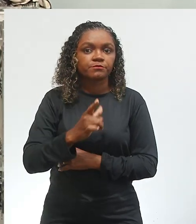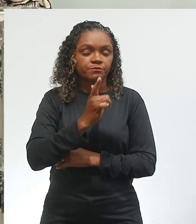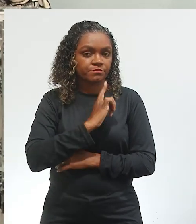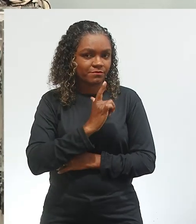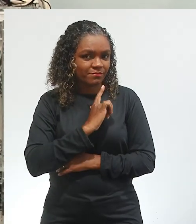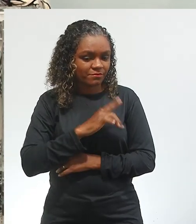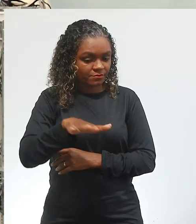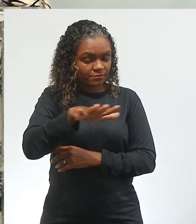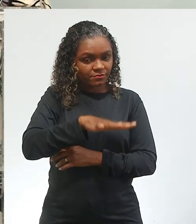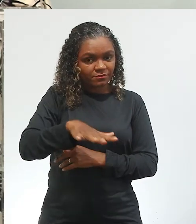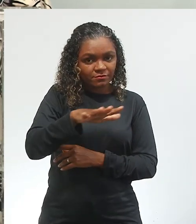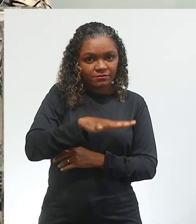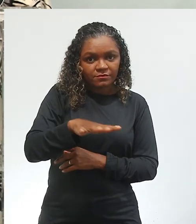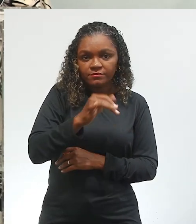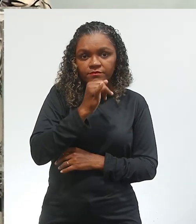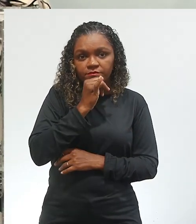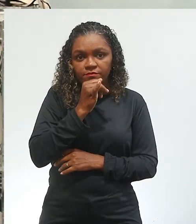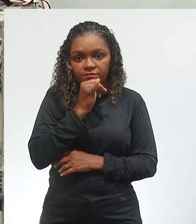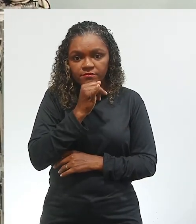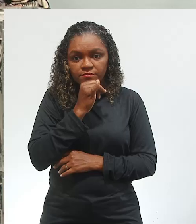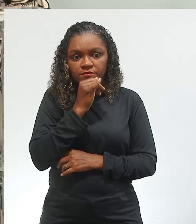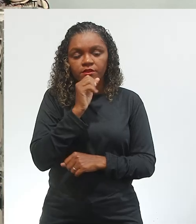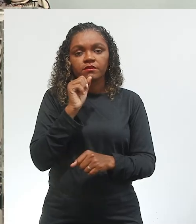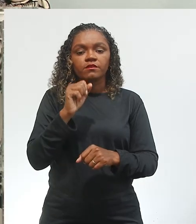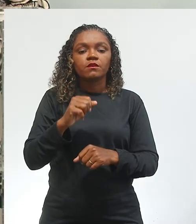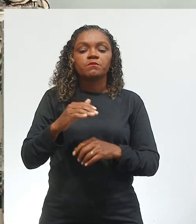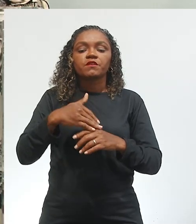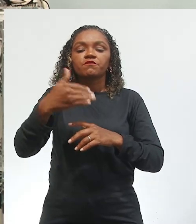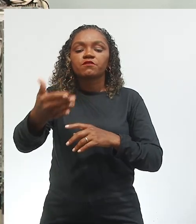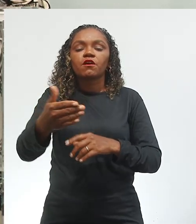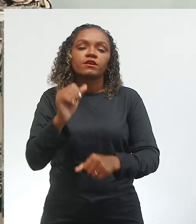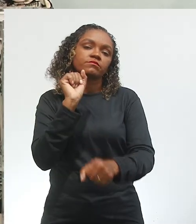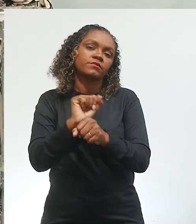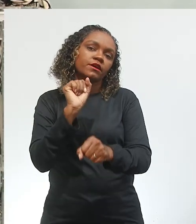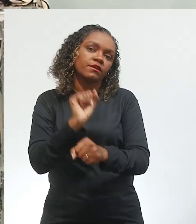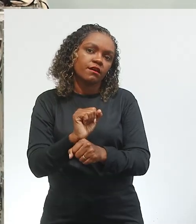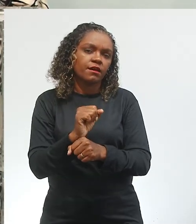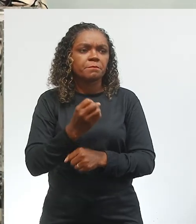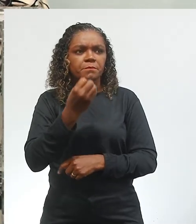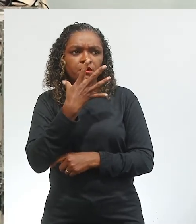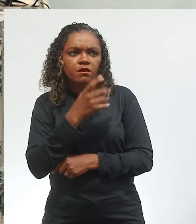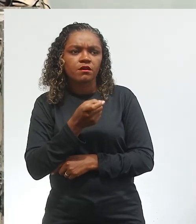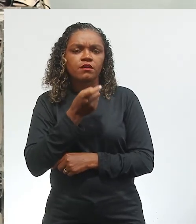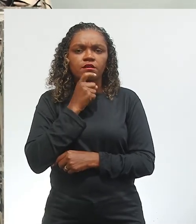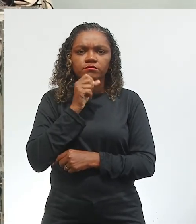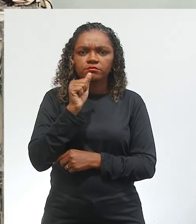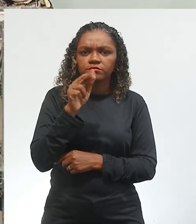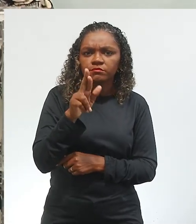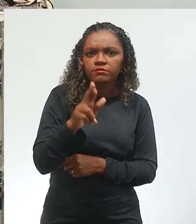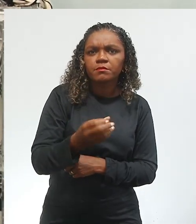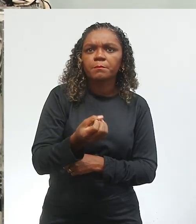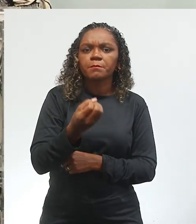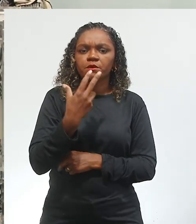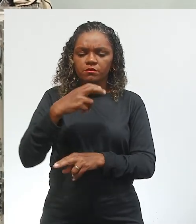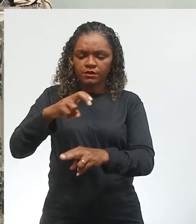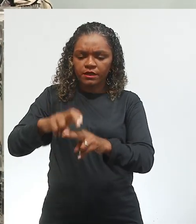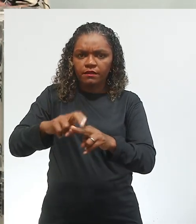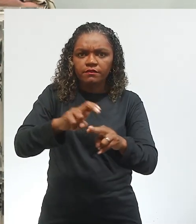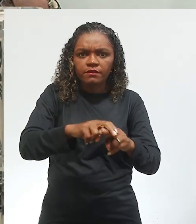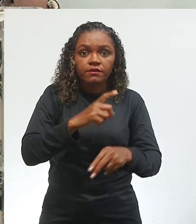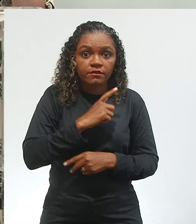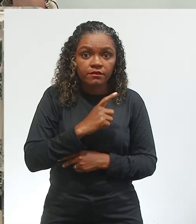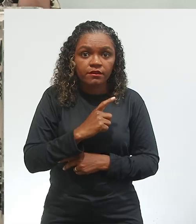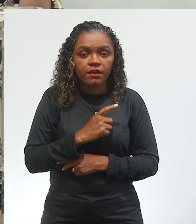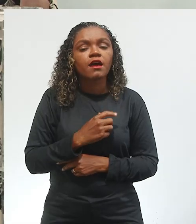saúde com uma área de espera confortável, com ar-condicionado, isso é uma